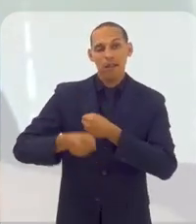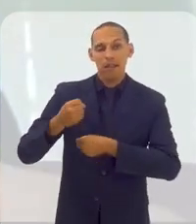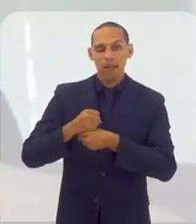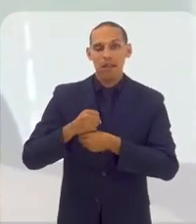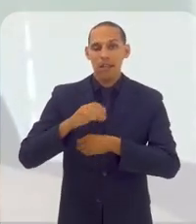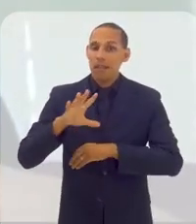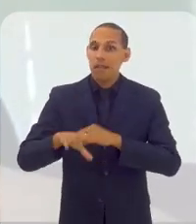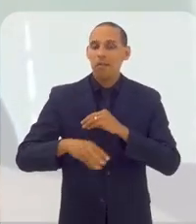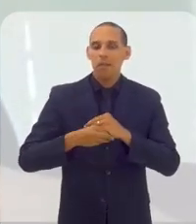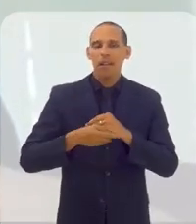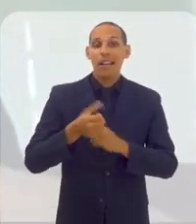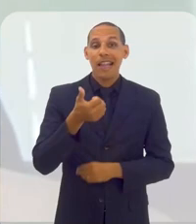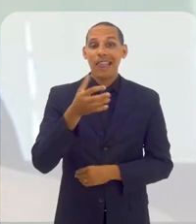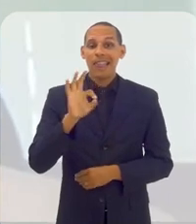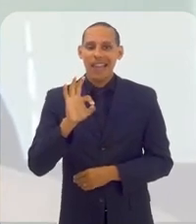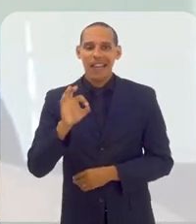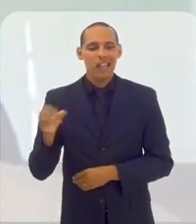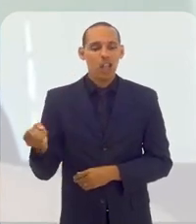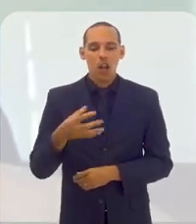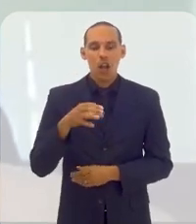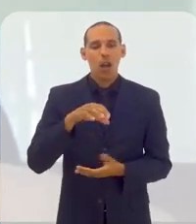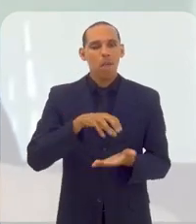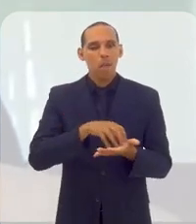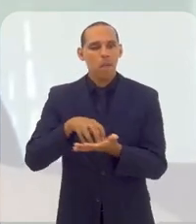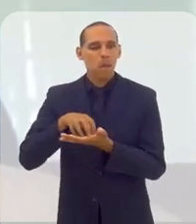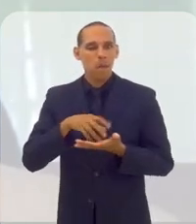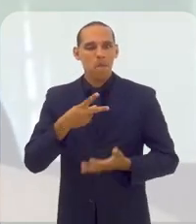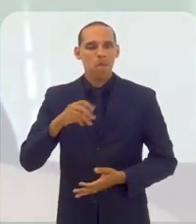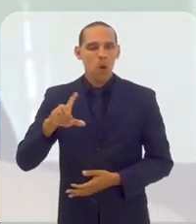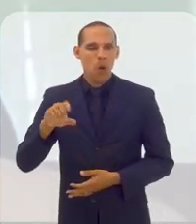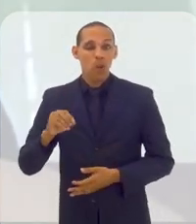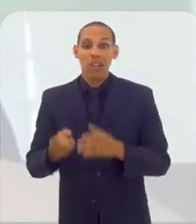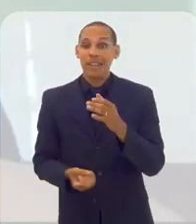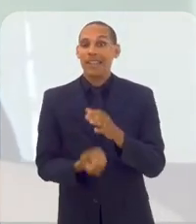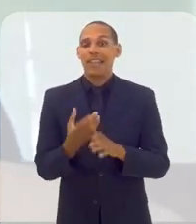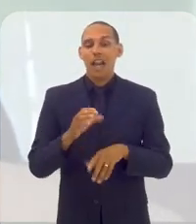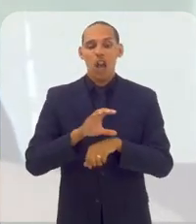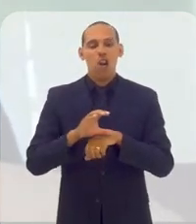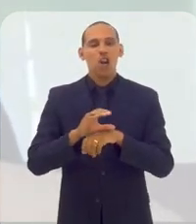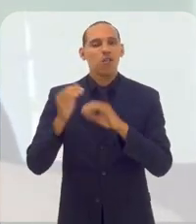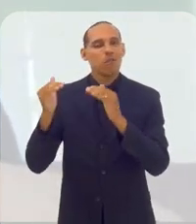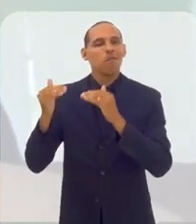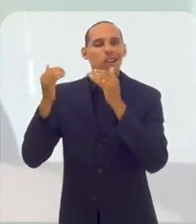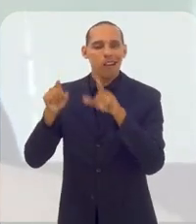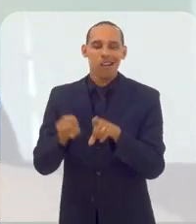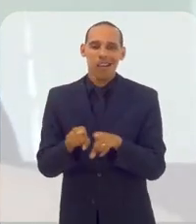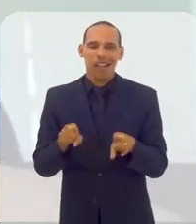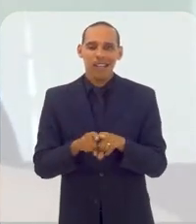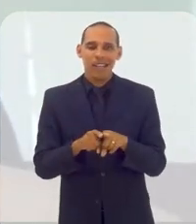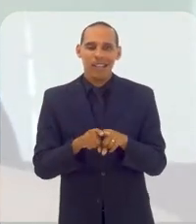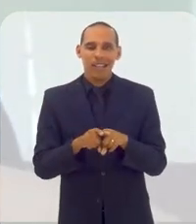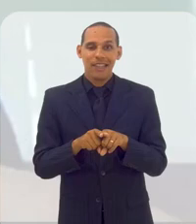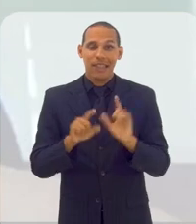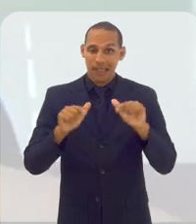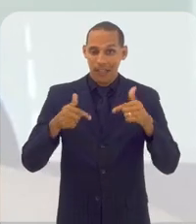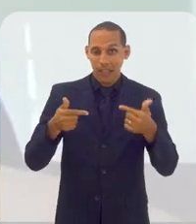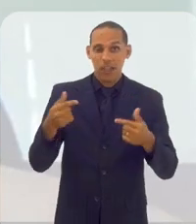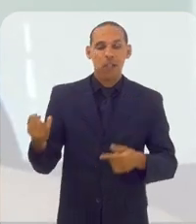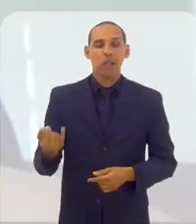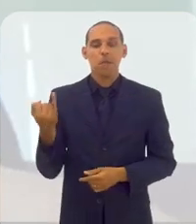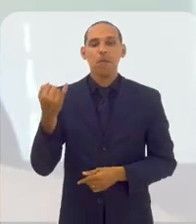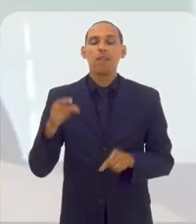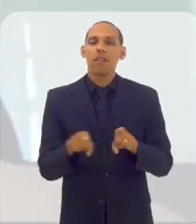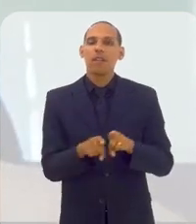no ano passado implantamos 10 novos polos criamos um curso superior é uma iniciativa também muito importante que a gente teve